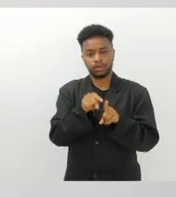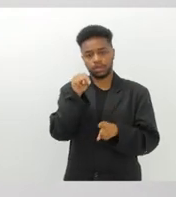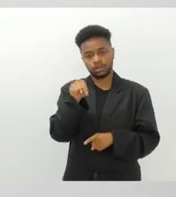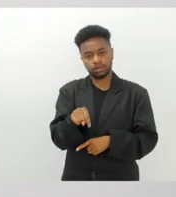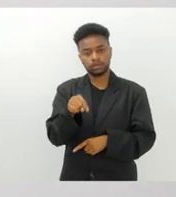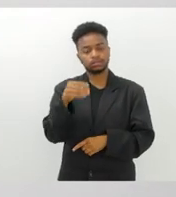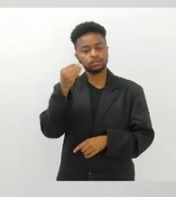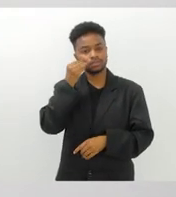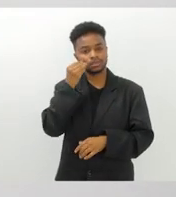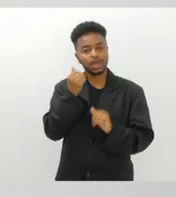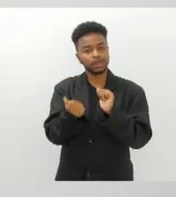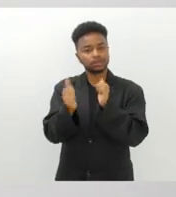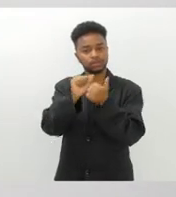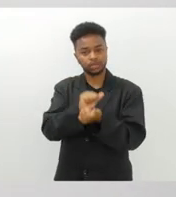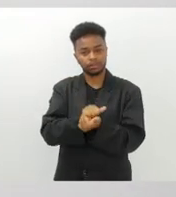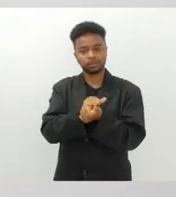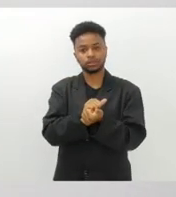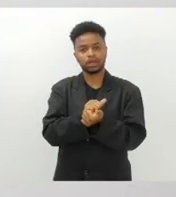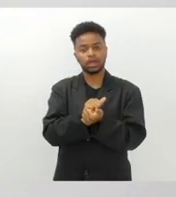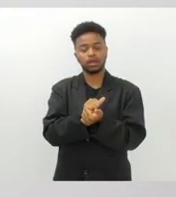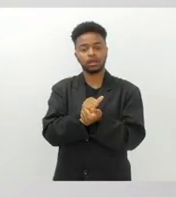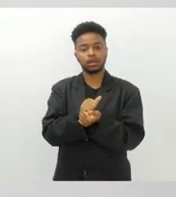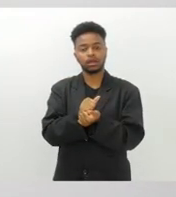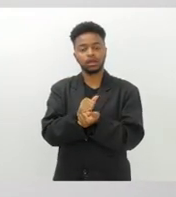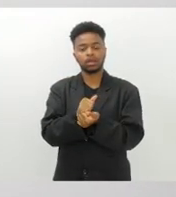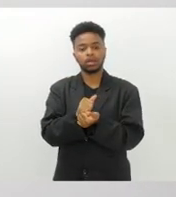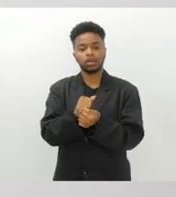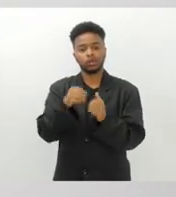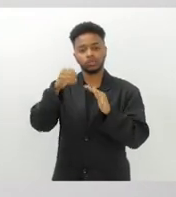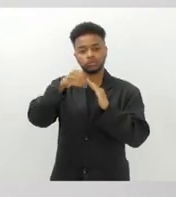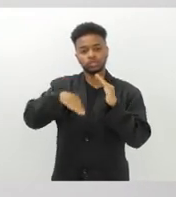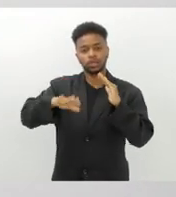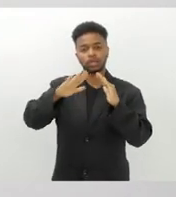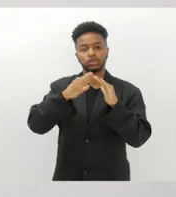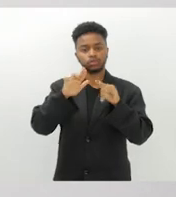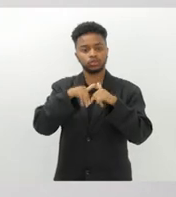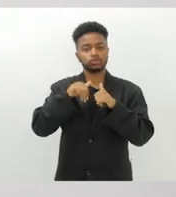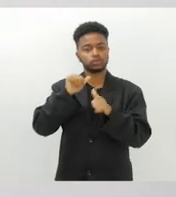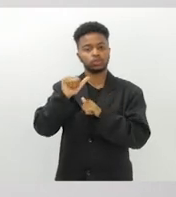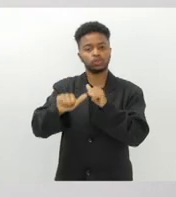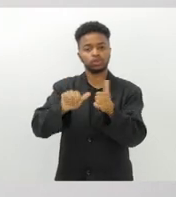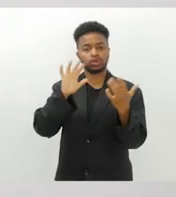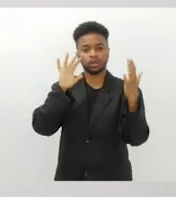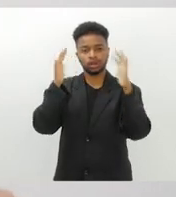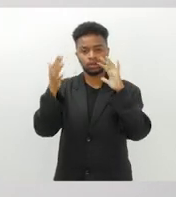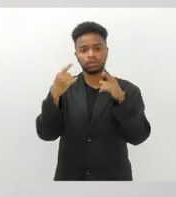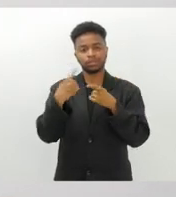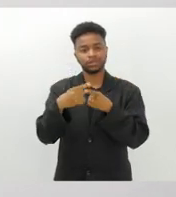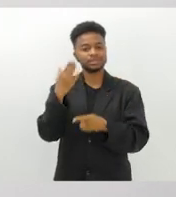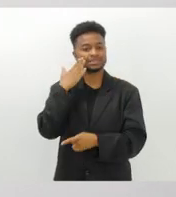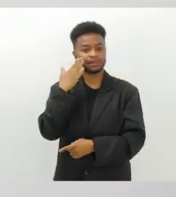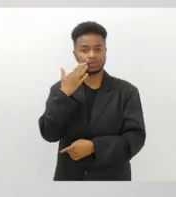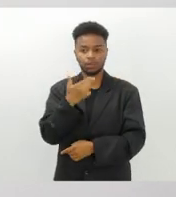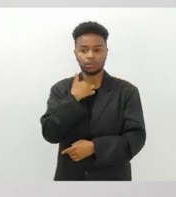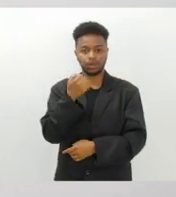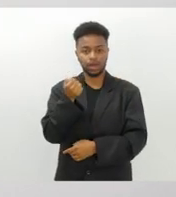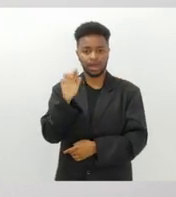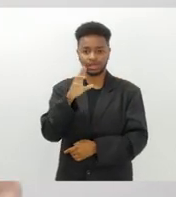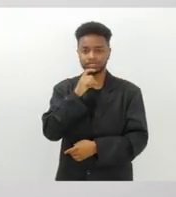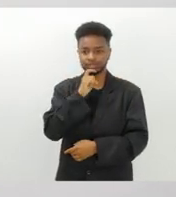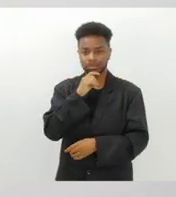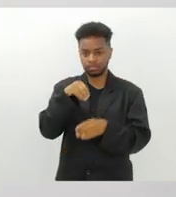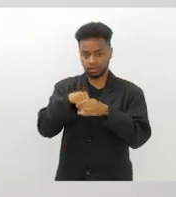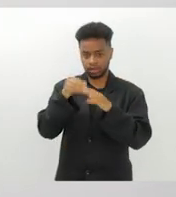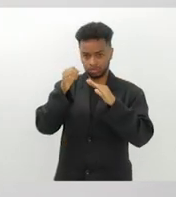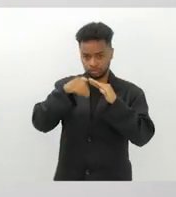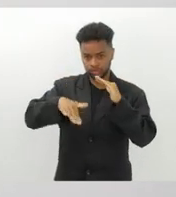possa adaptar os terreiros às mudanças climáticas, porque a gente sabe que ar-condicionado não pode dentro do barracão. Então, como é que a